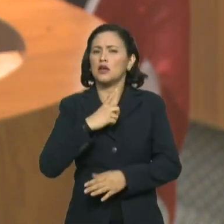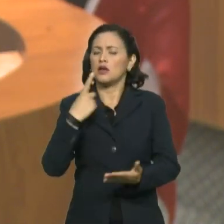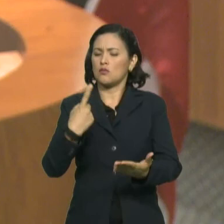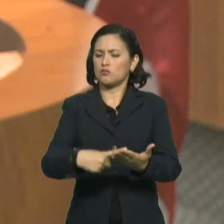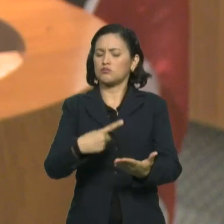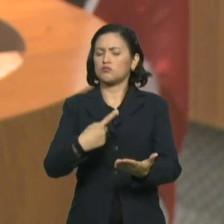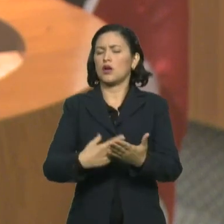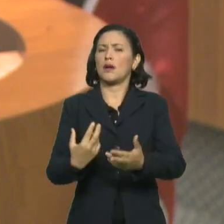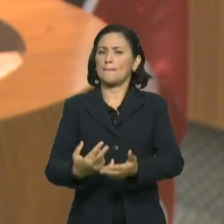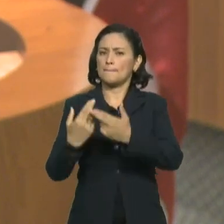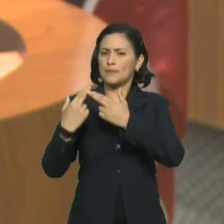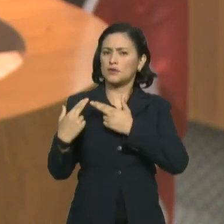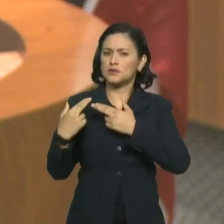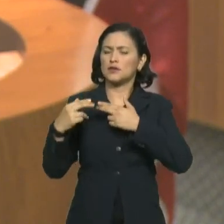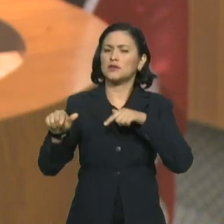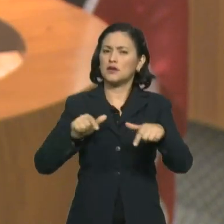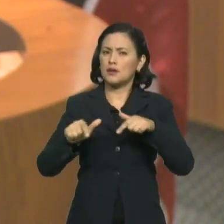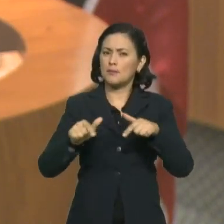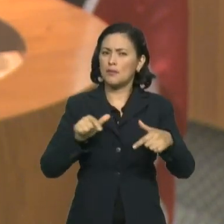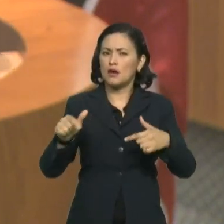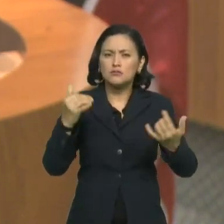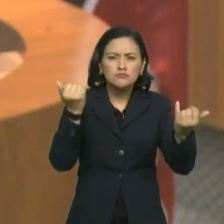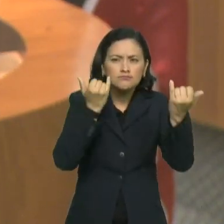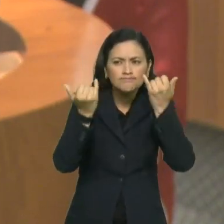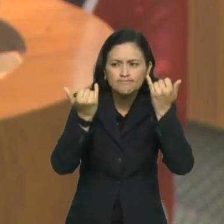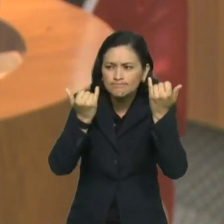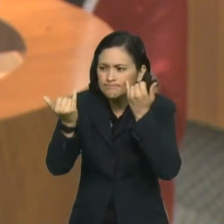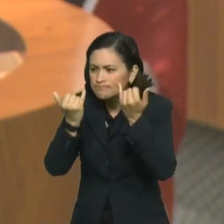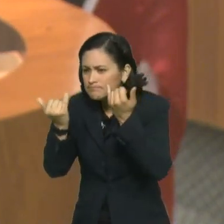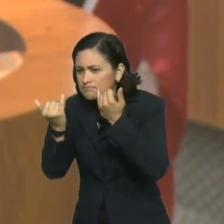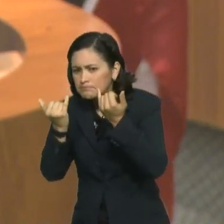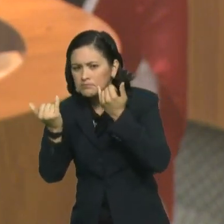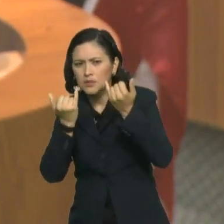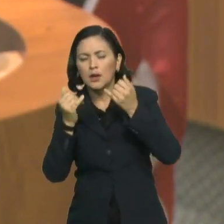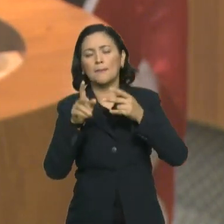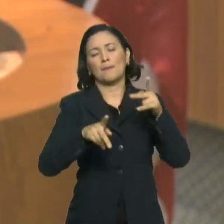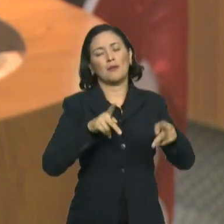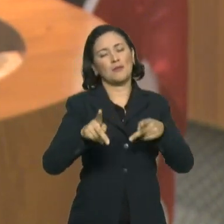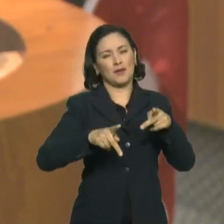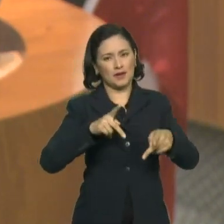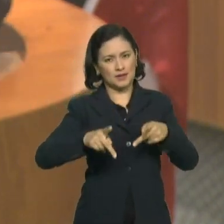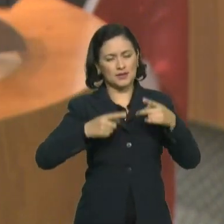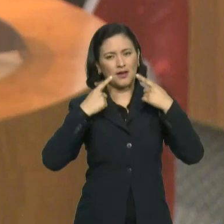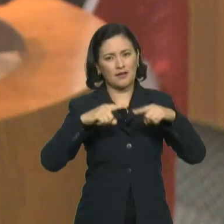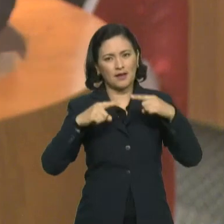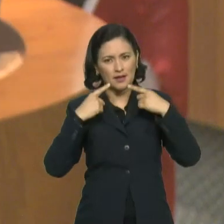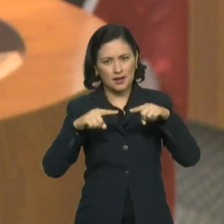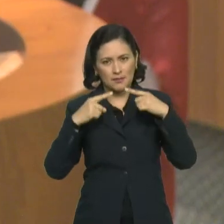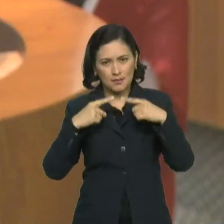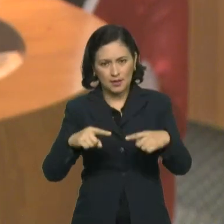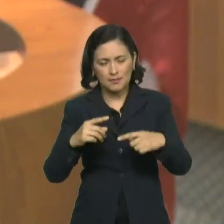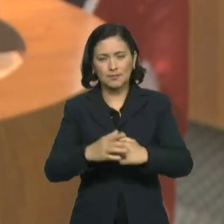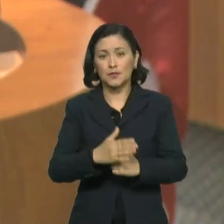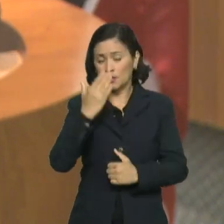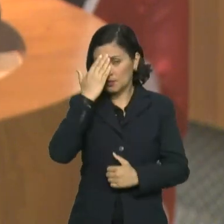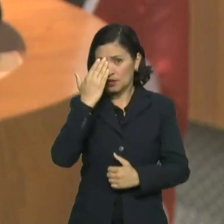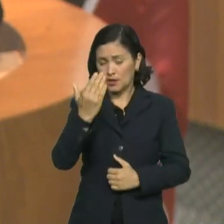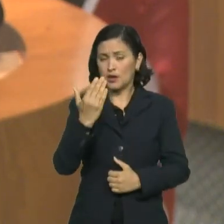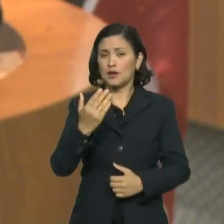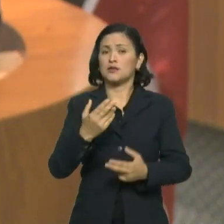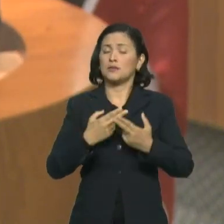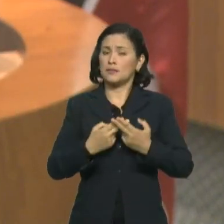atender os reclames da população de cada lugar desse. Muito obrigado pela tolerância.